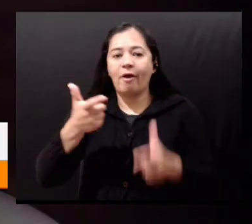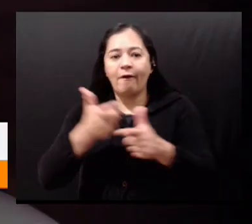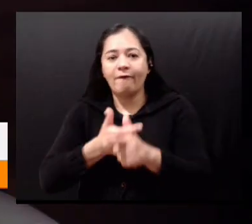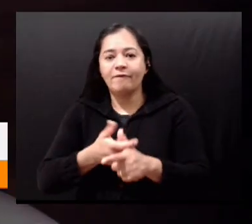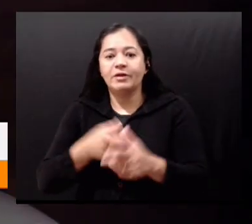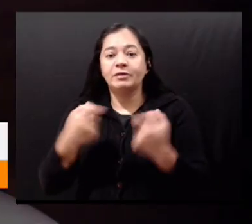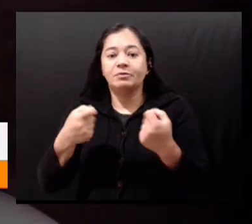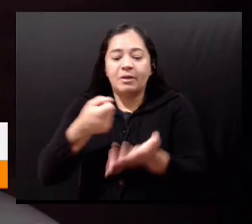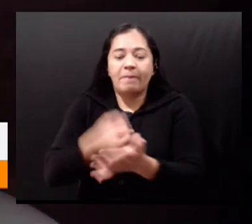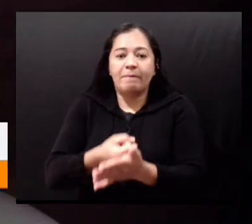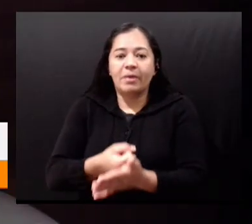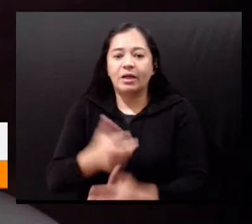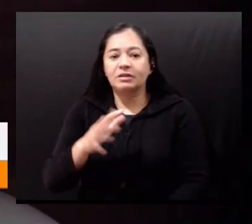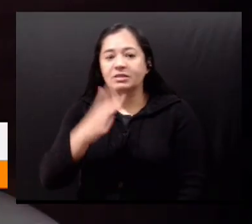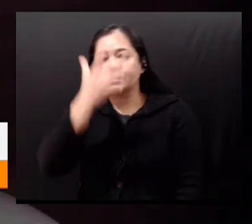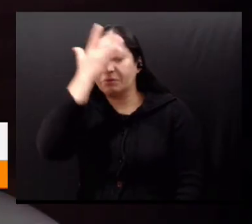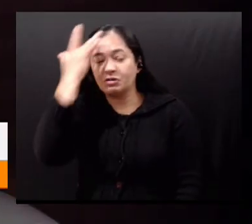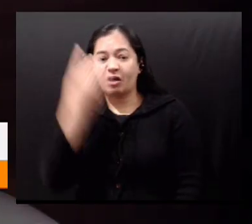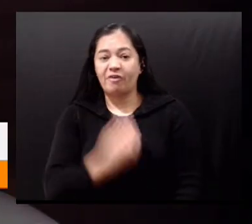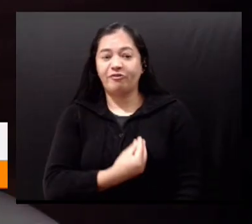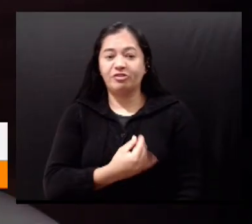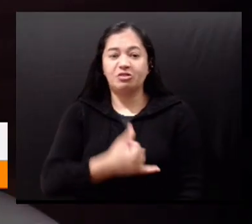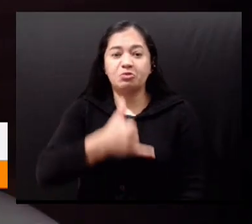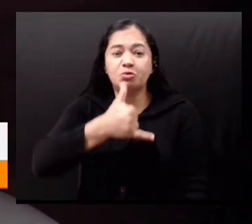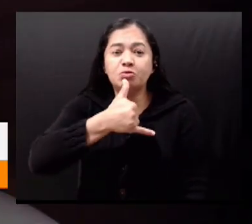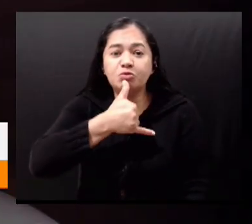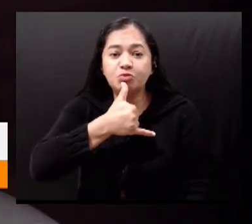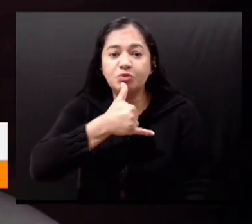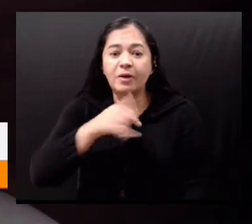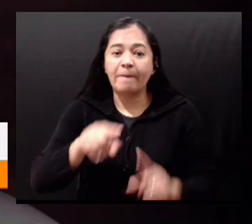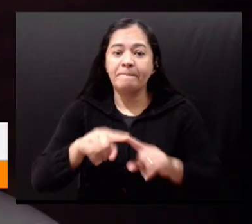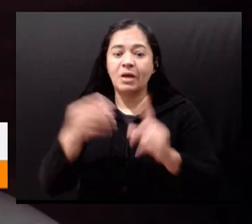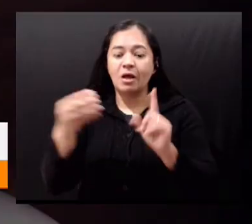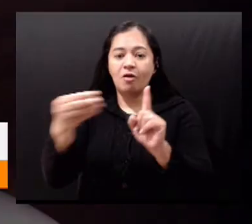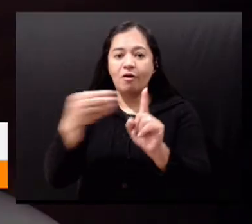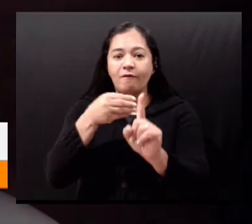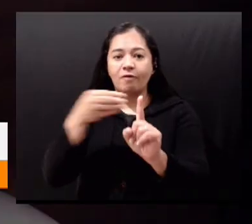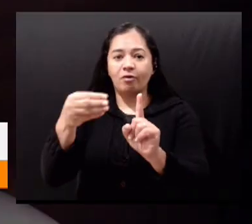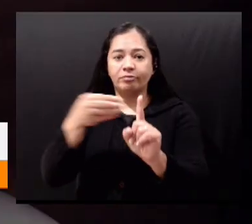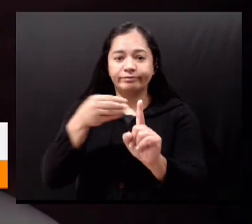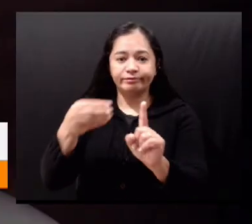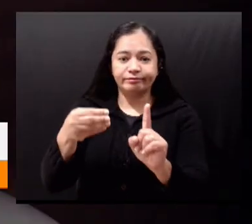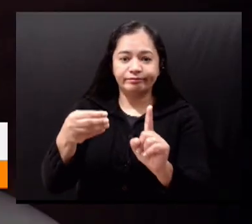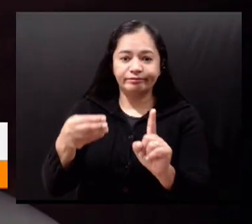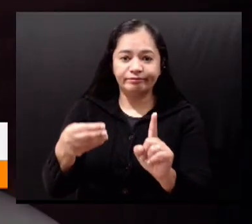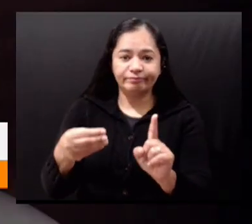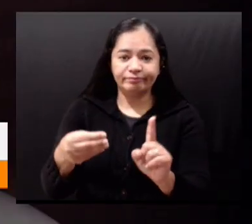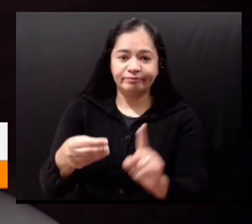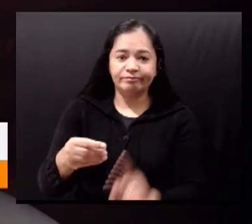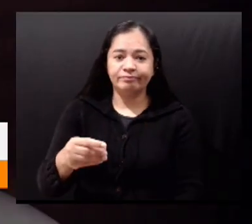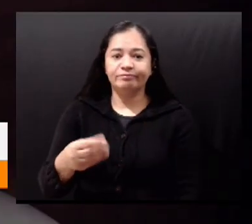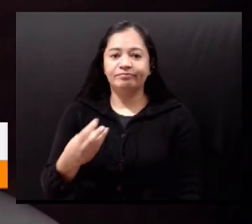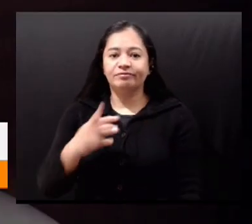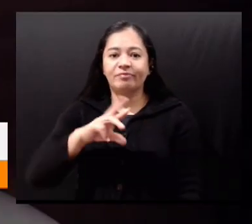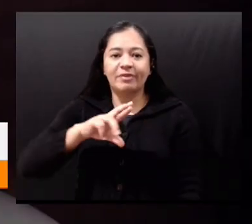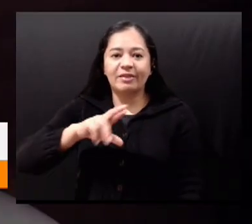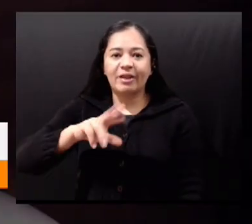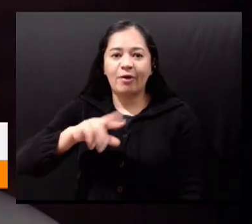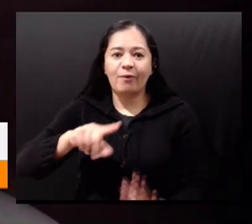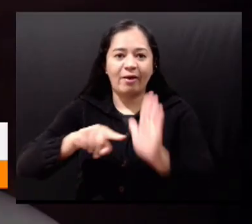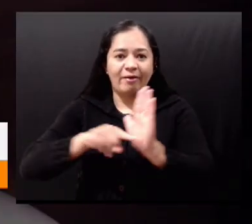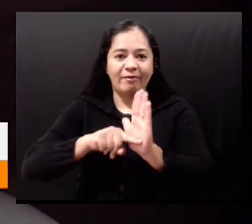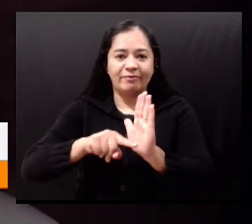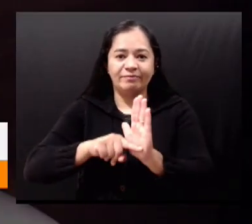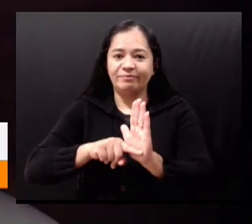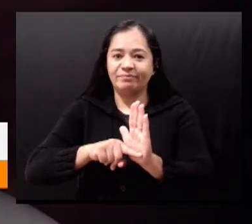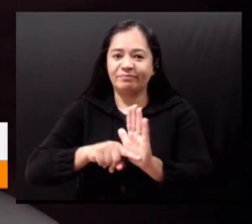vida infeliz, uhum, e a vulnerabilidade, ela não é negativa, Isso que é uma